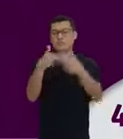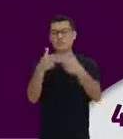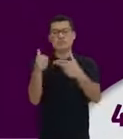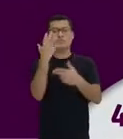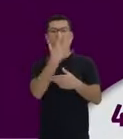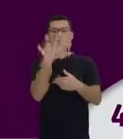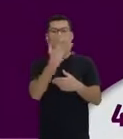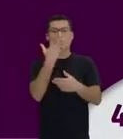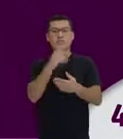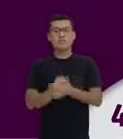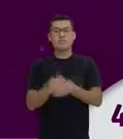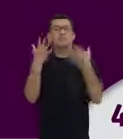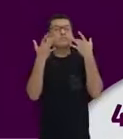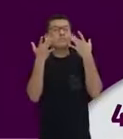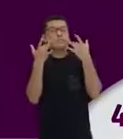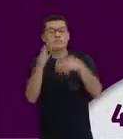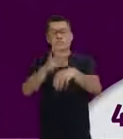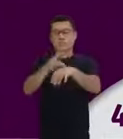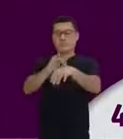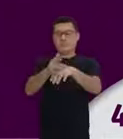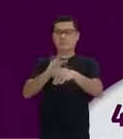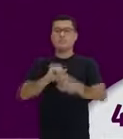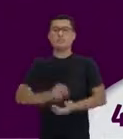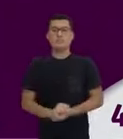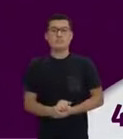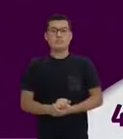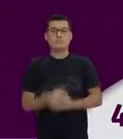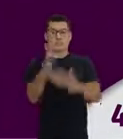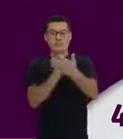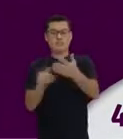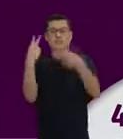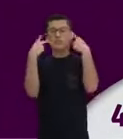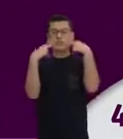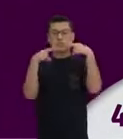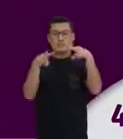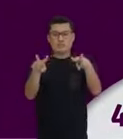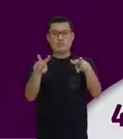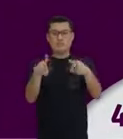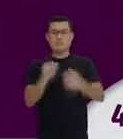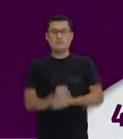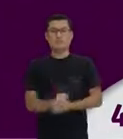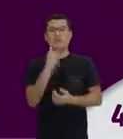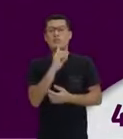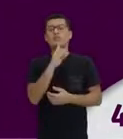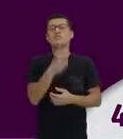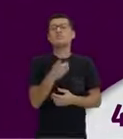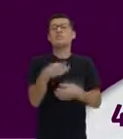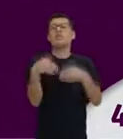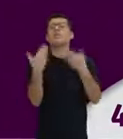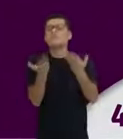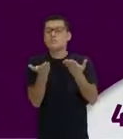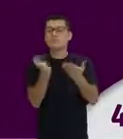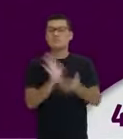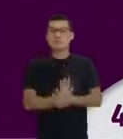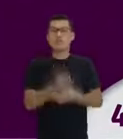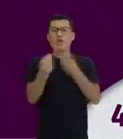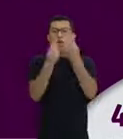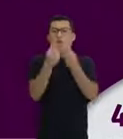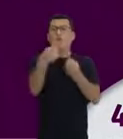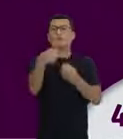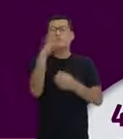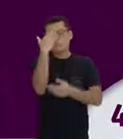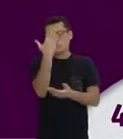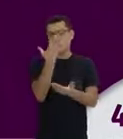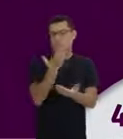utilizar a música o teatro EA dança os seus visuais para dizer algo como